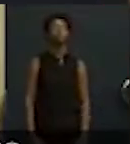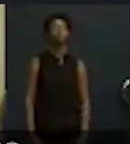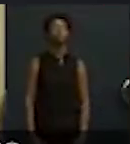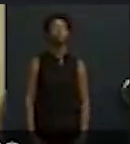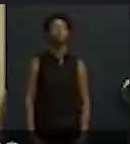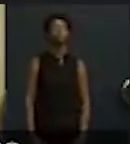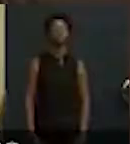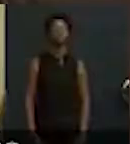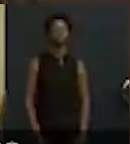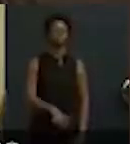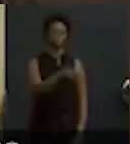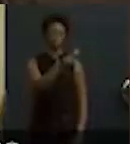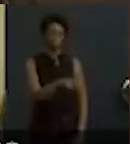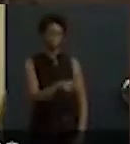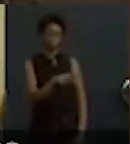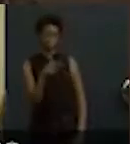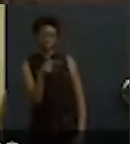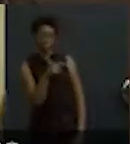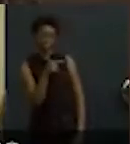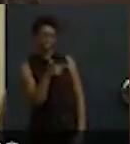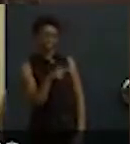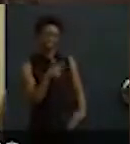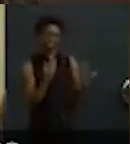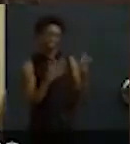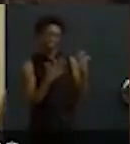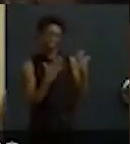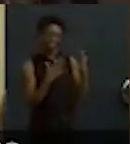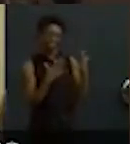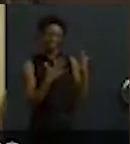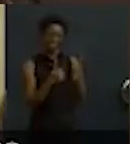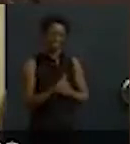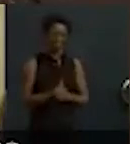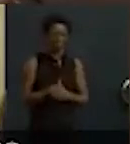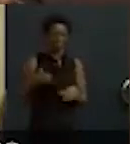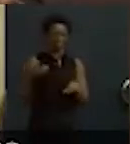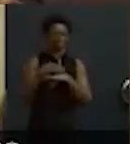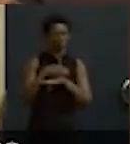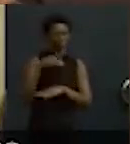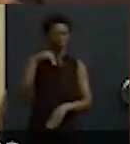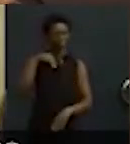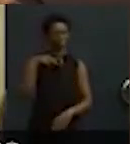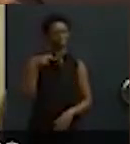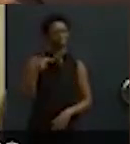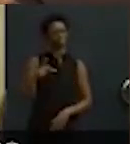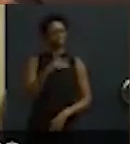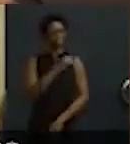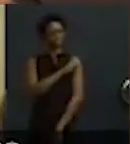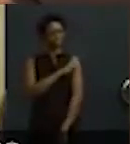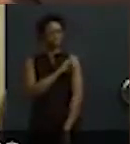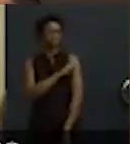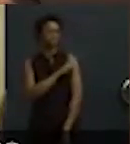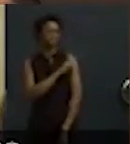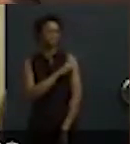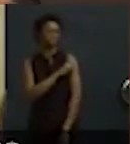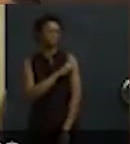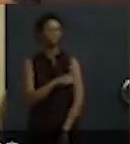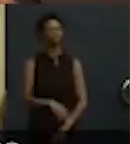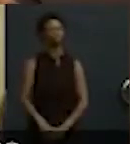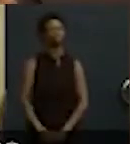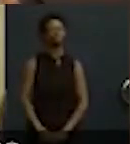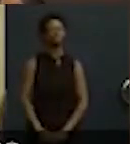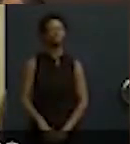Nossa próxima homenageada ingressou no Ministério Público do Estado do Rio de Janeiro